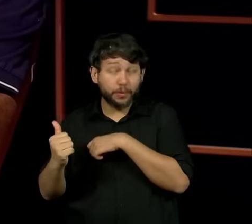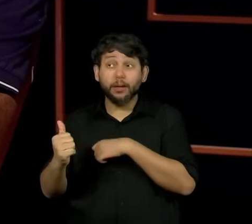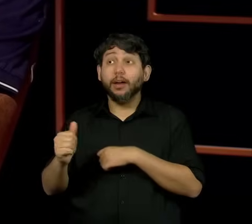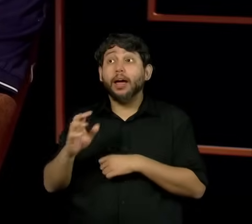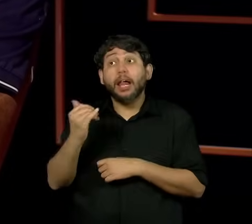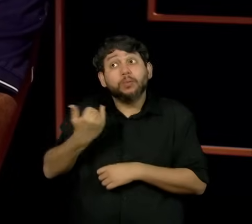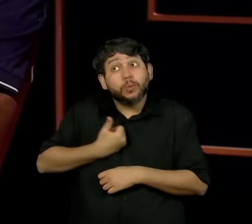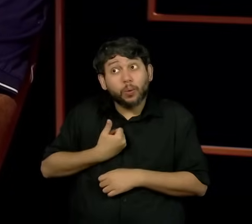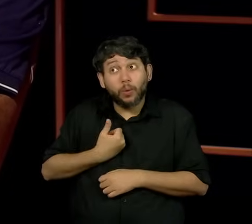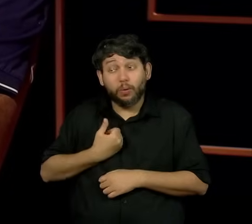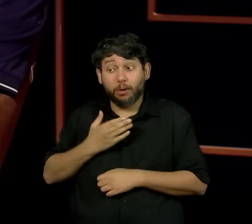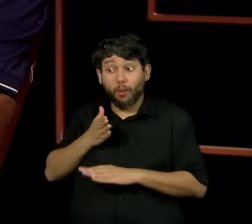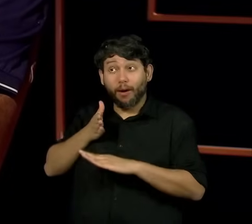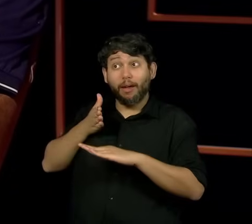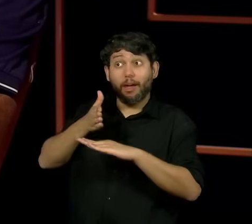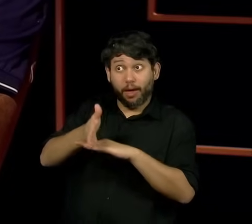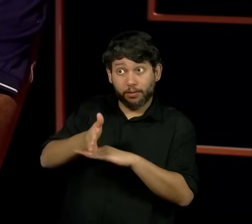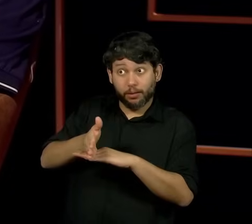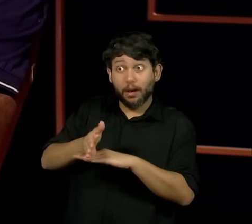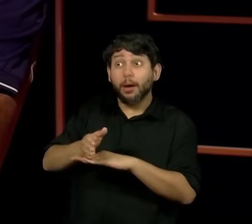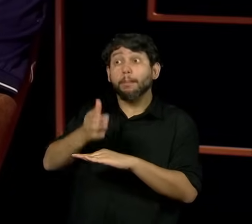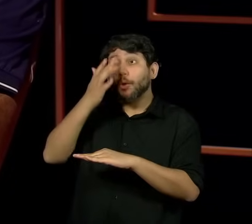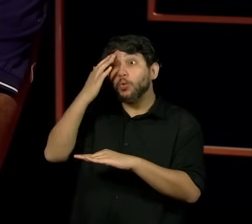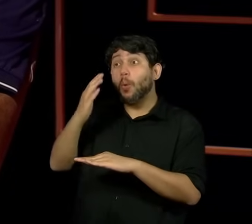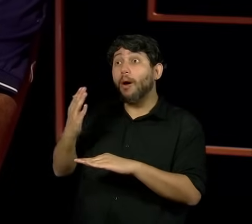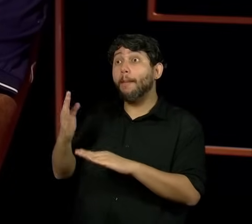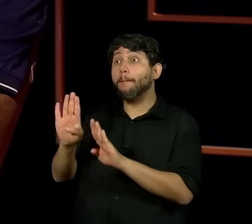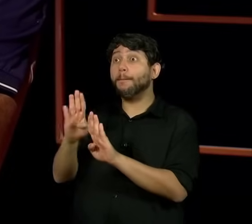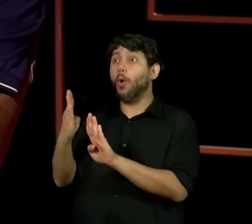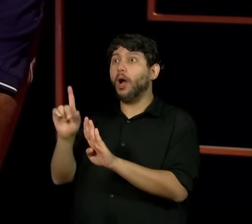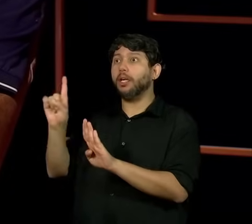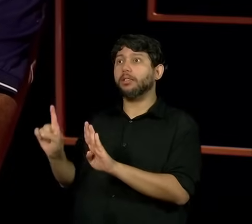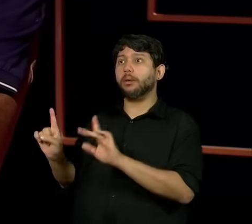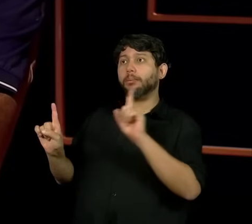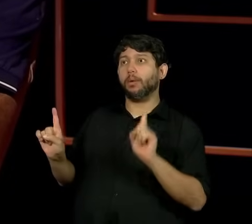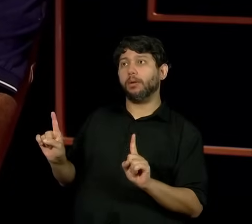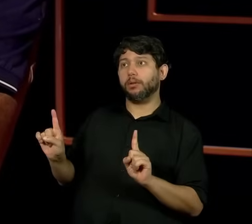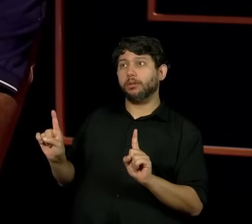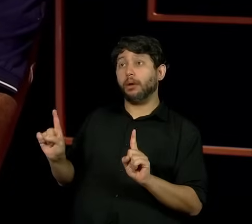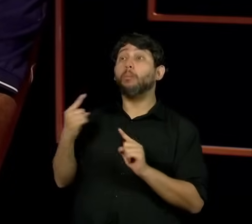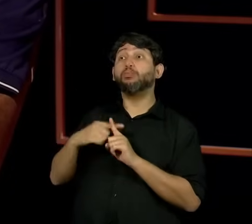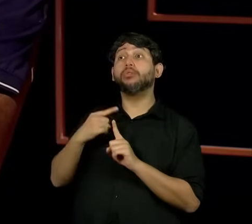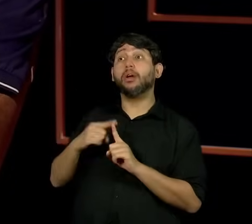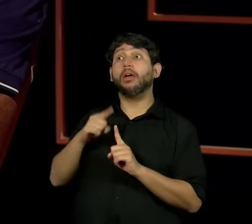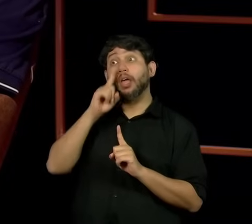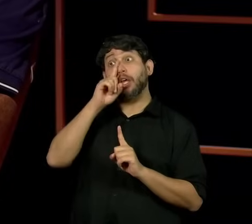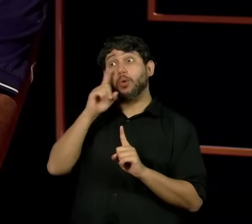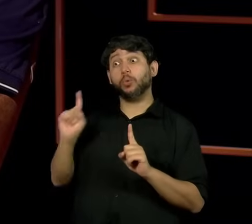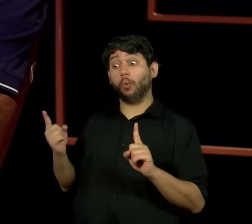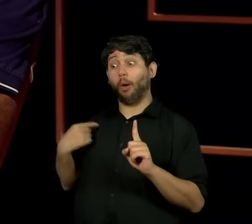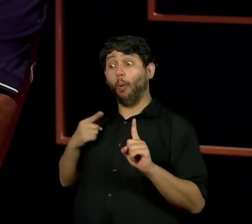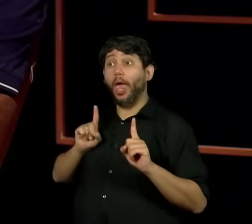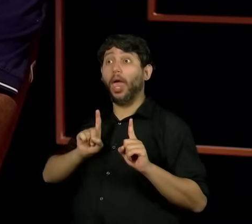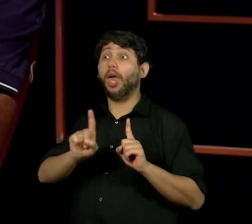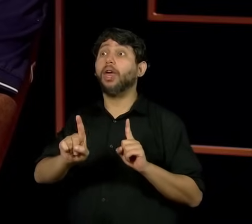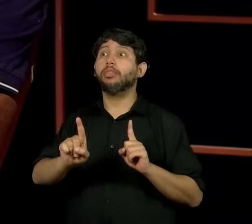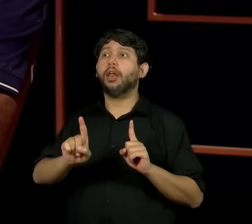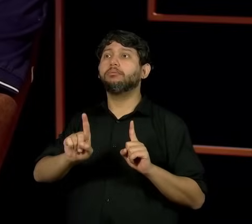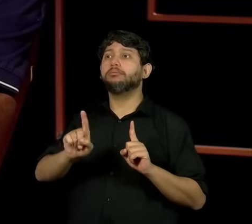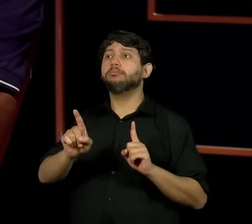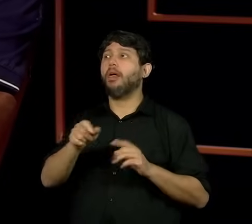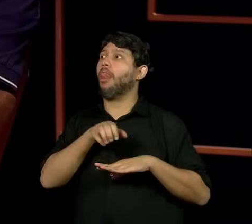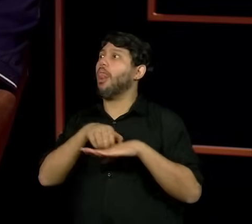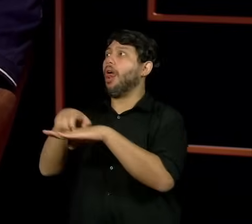outra, para ver para onde é que você vai, porque tem gente que não sai. Eu fiquei com medo. Fui